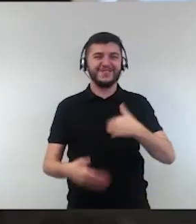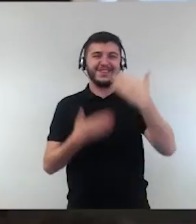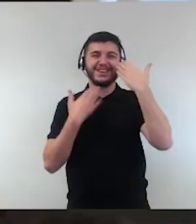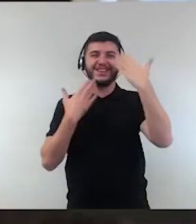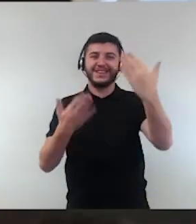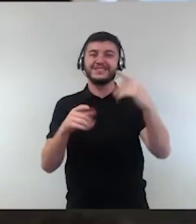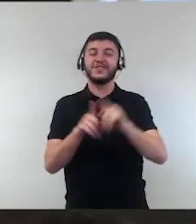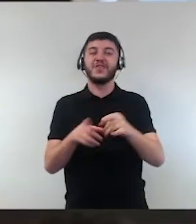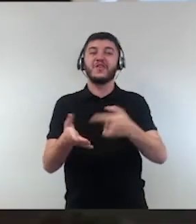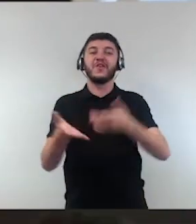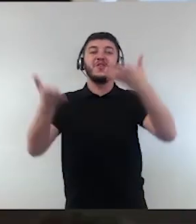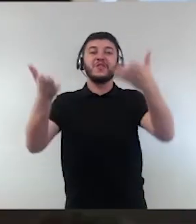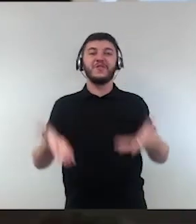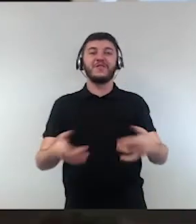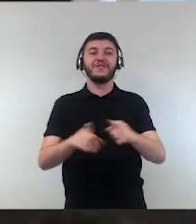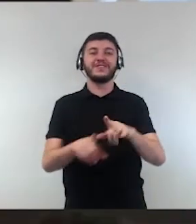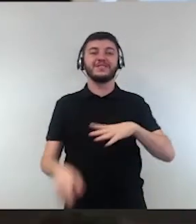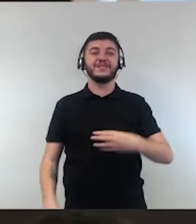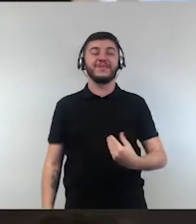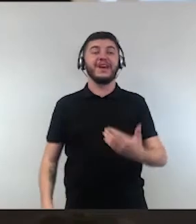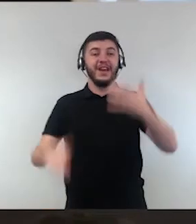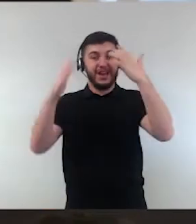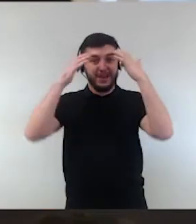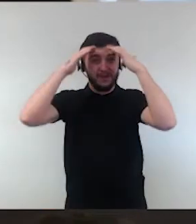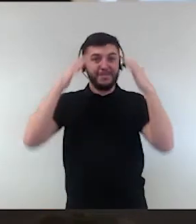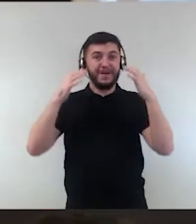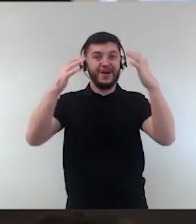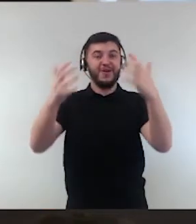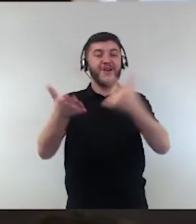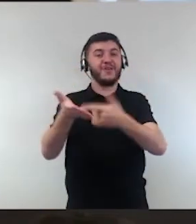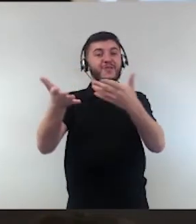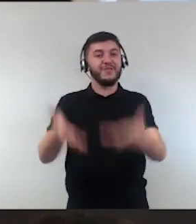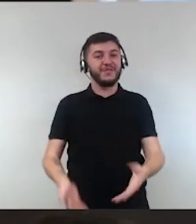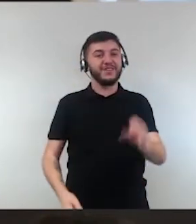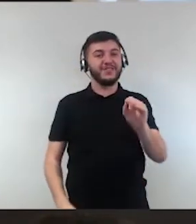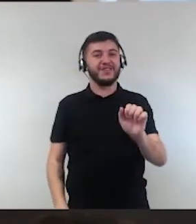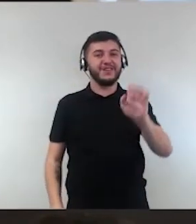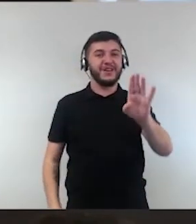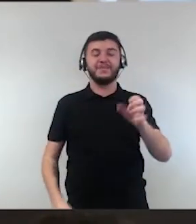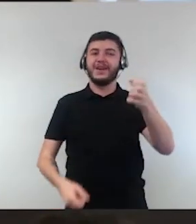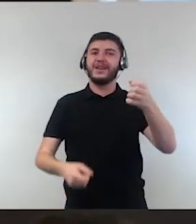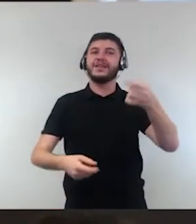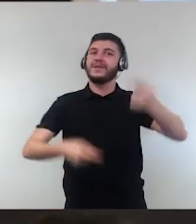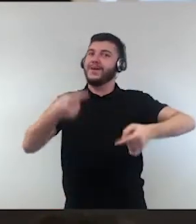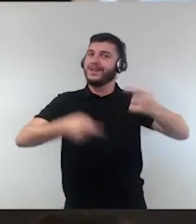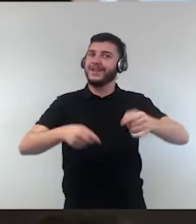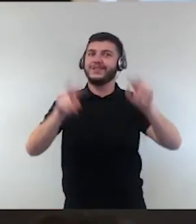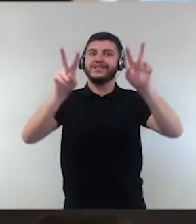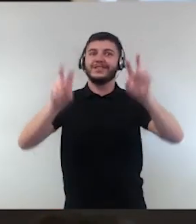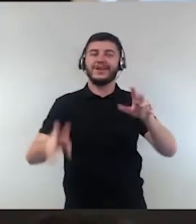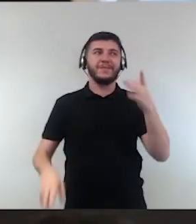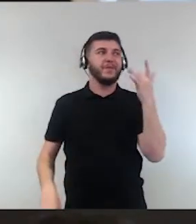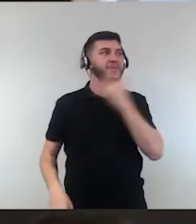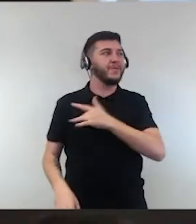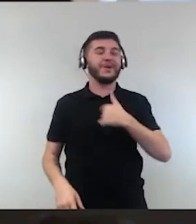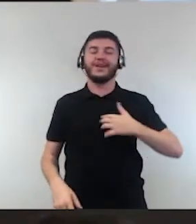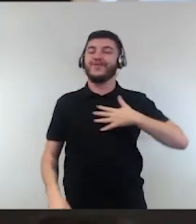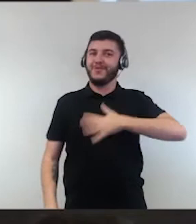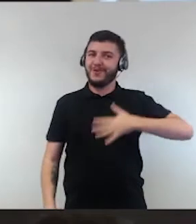convite. É uma honra estar aqui, a convite da OAB, falando de um tema que eu gosto tanto e ao lado de